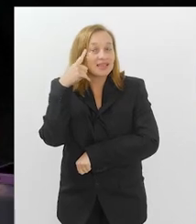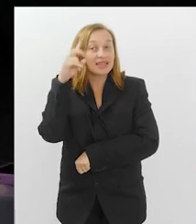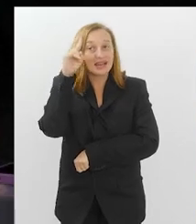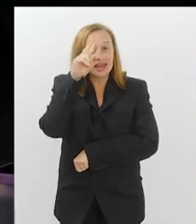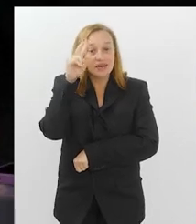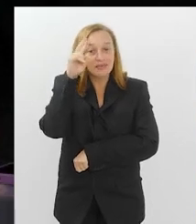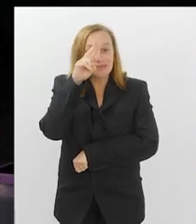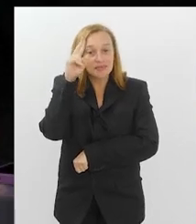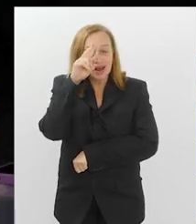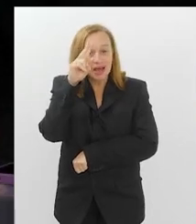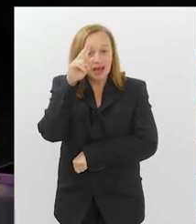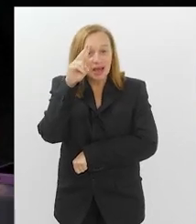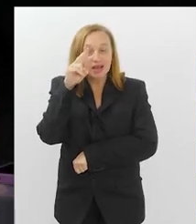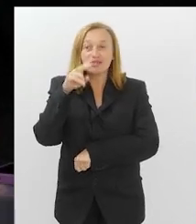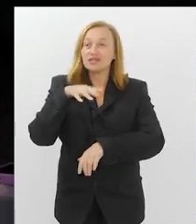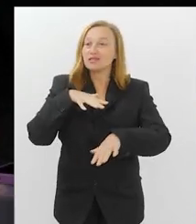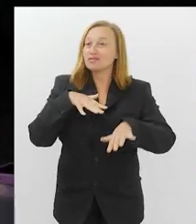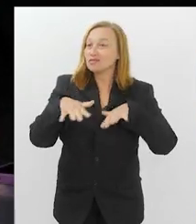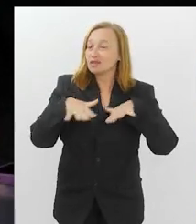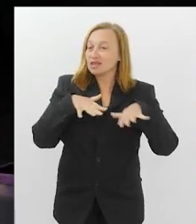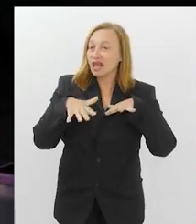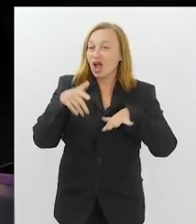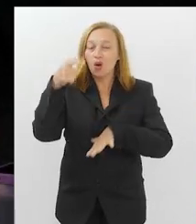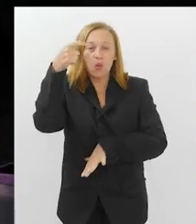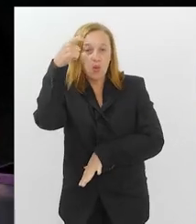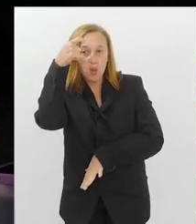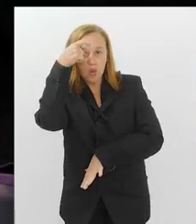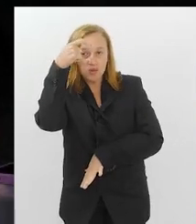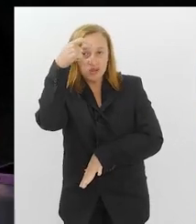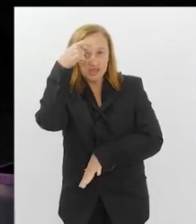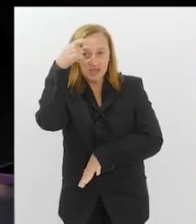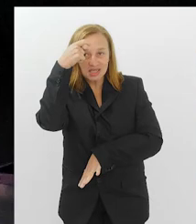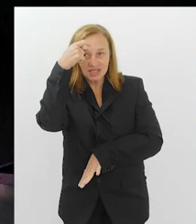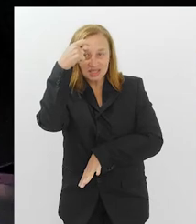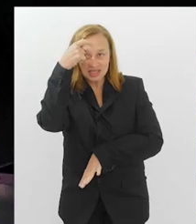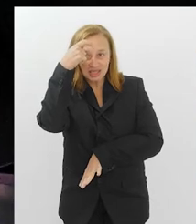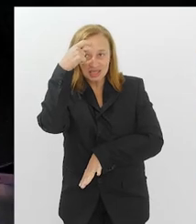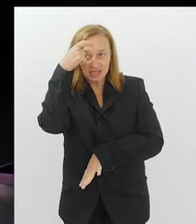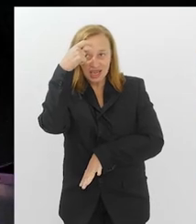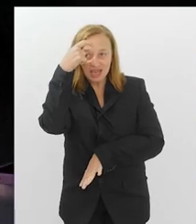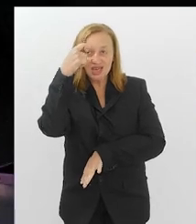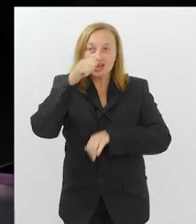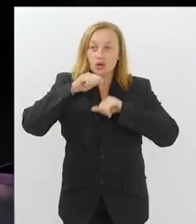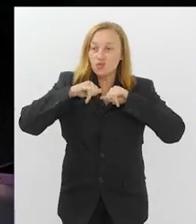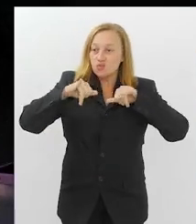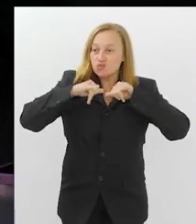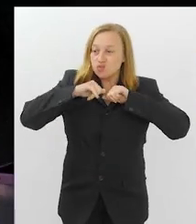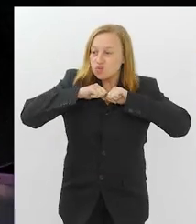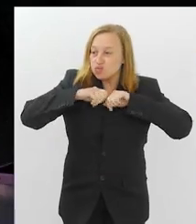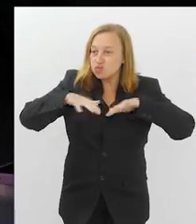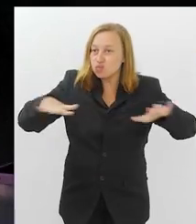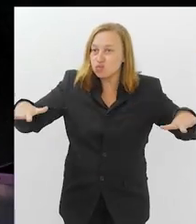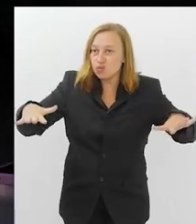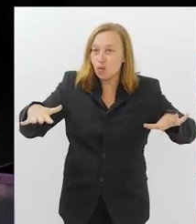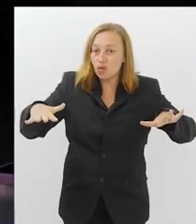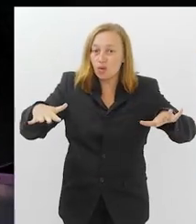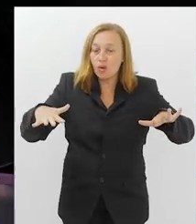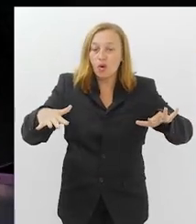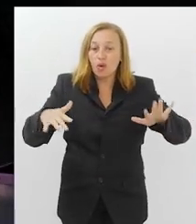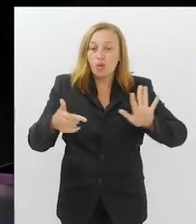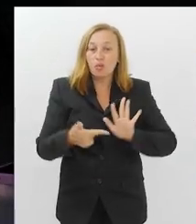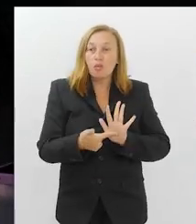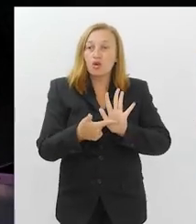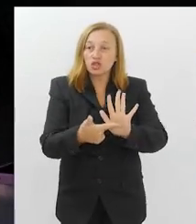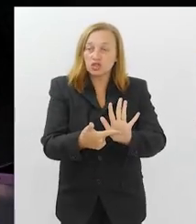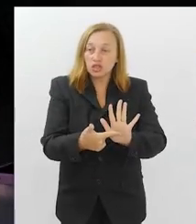reafirmar, mobilizar, conscientizar, trazer a visibilidade aquilo que outrora